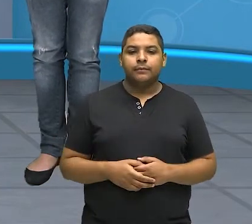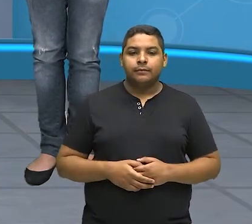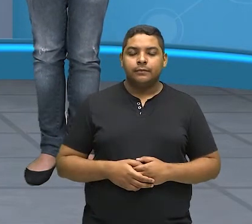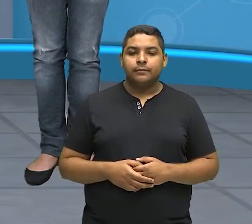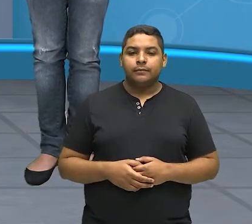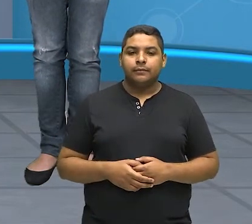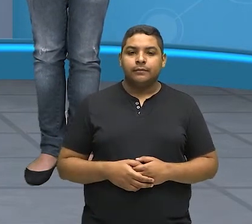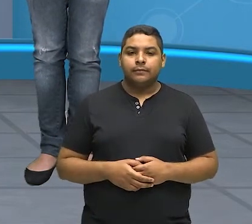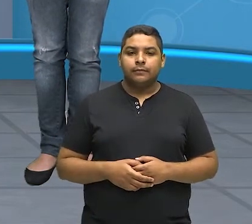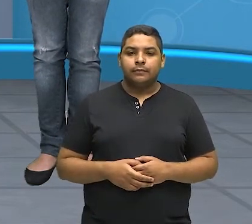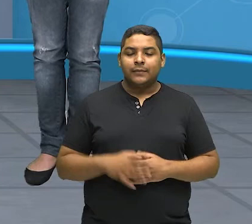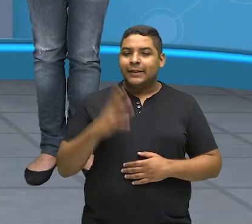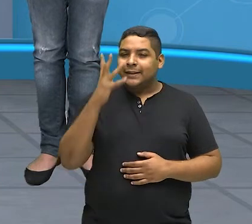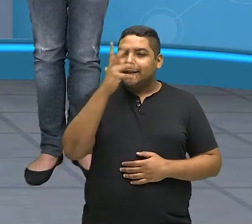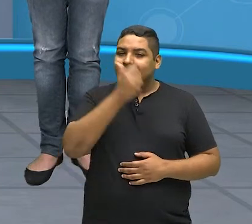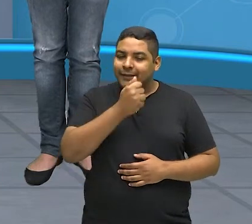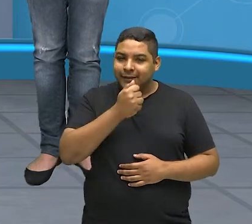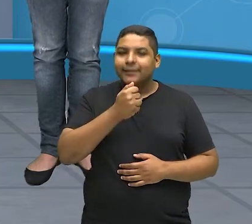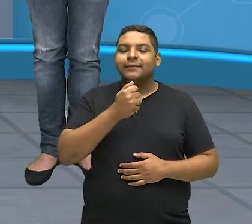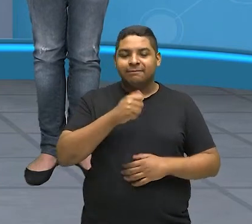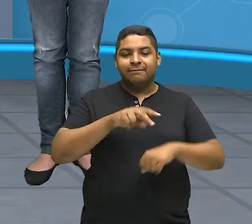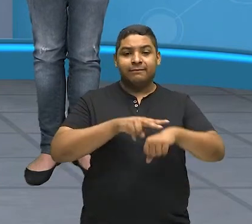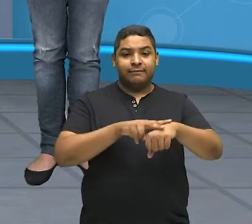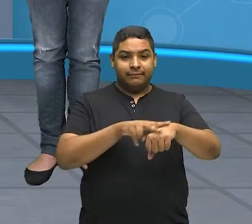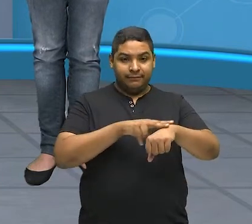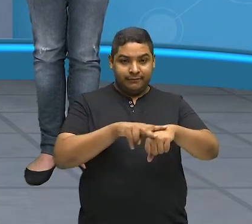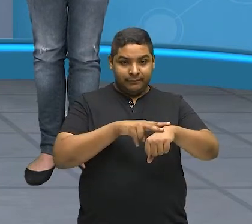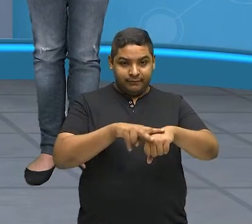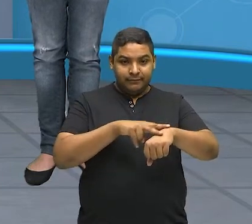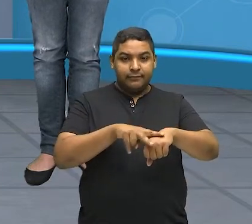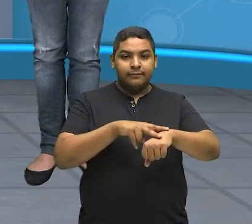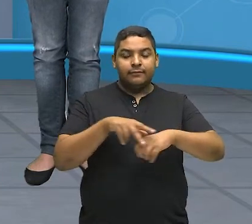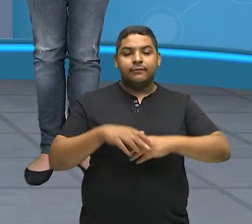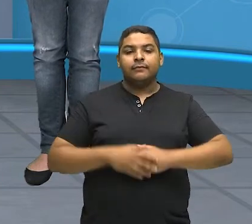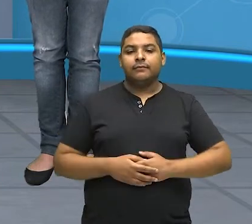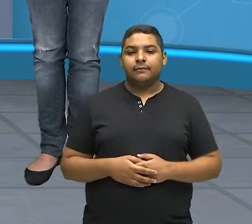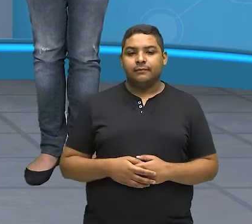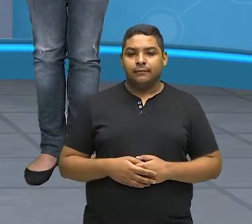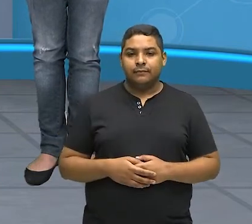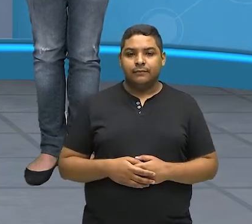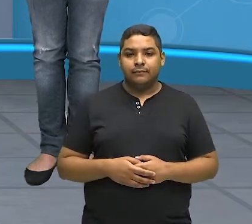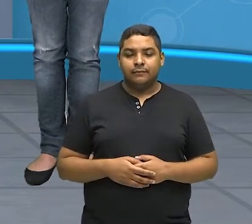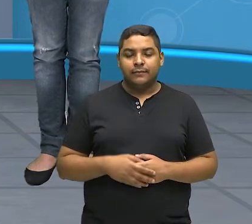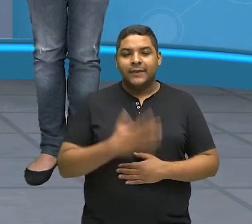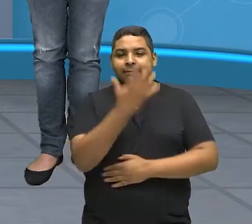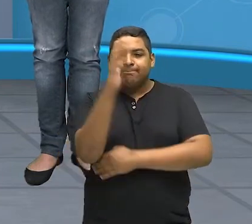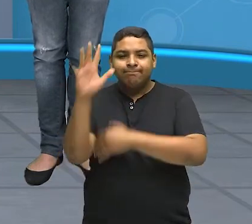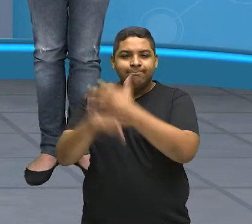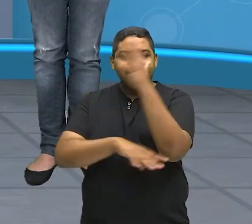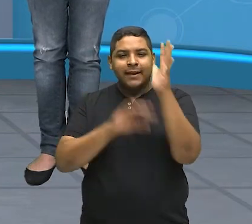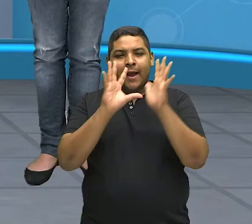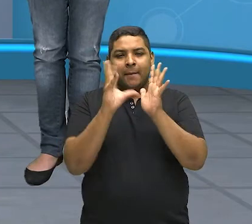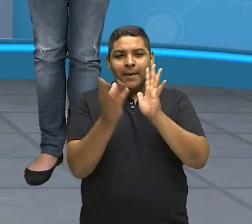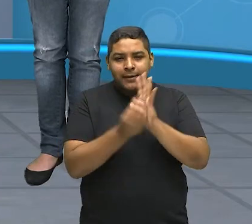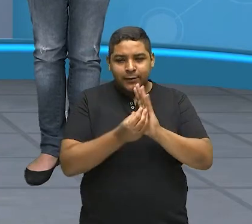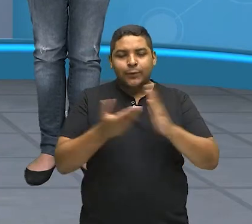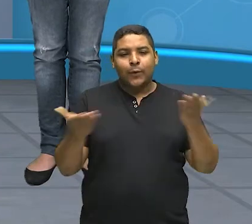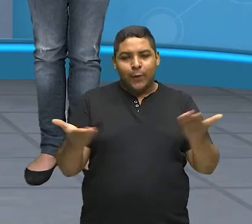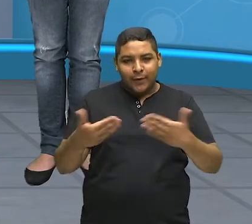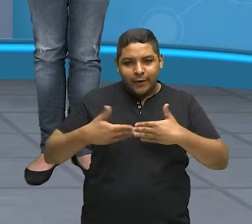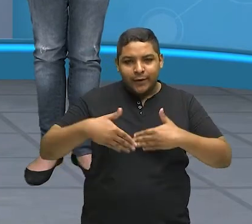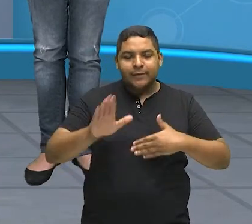que linda essa cor green, né? Nos representa bastante, não é? Nossa região amazônica, nossa selva